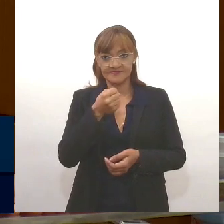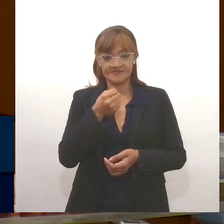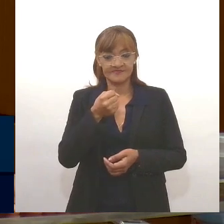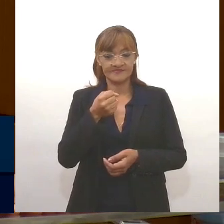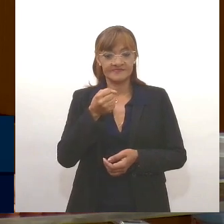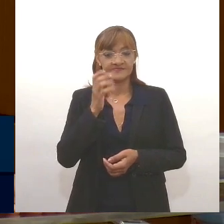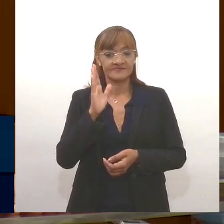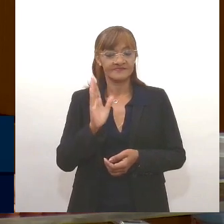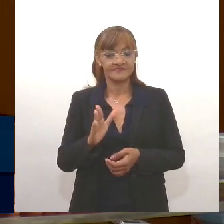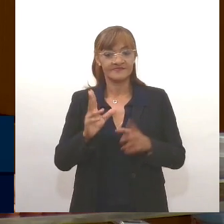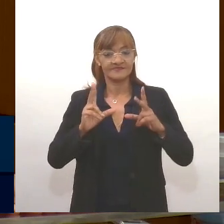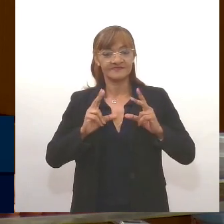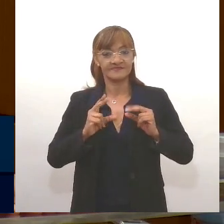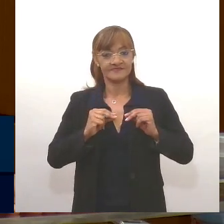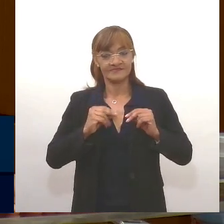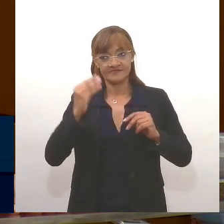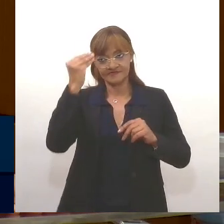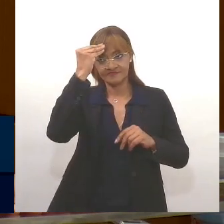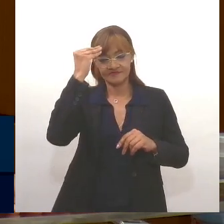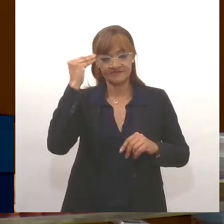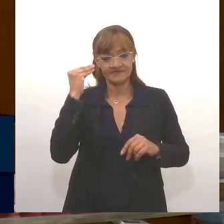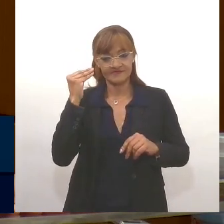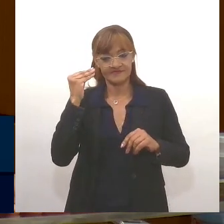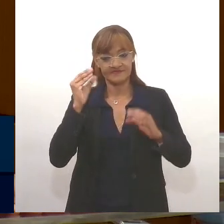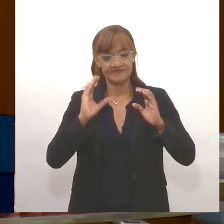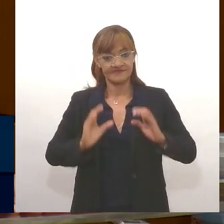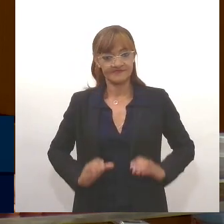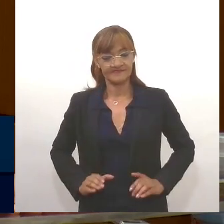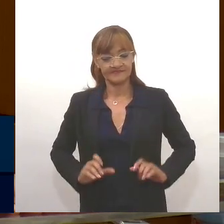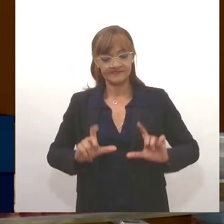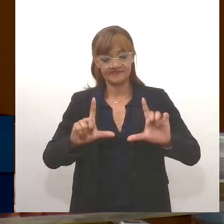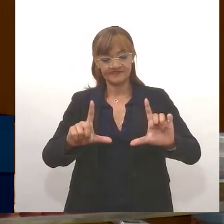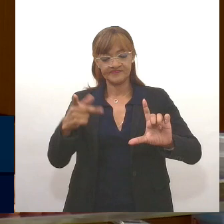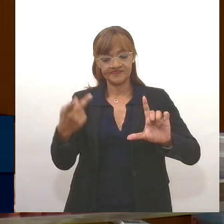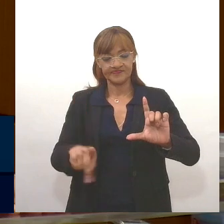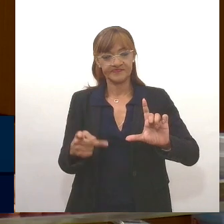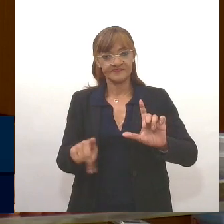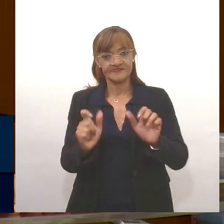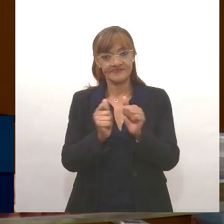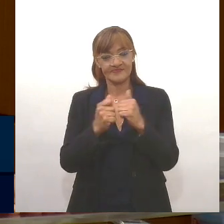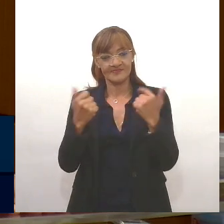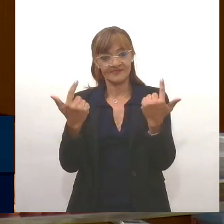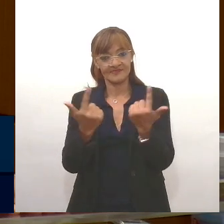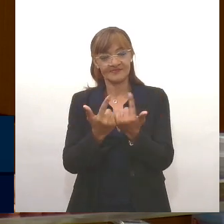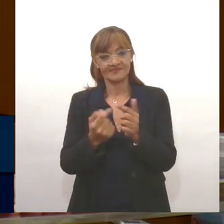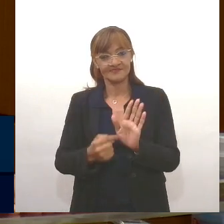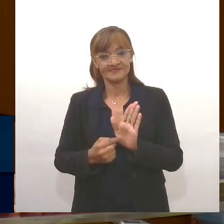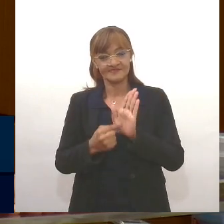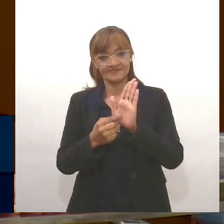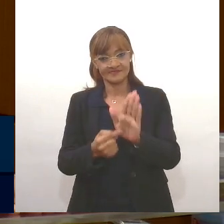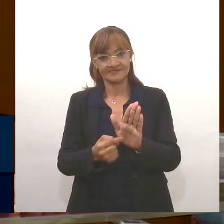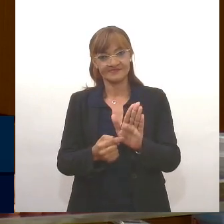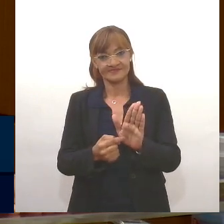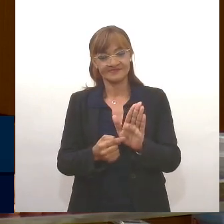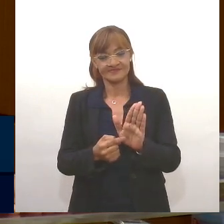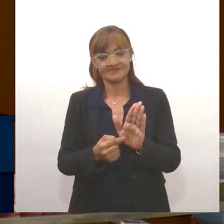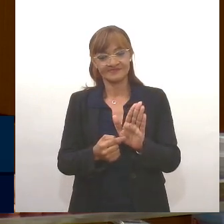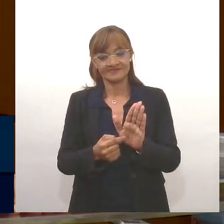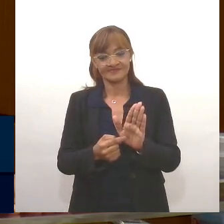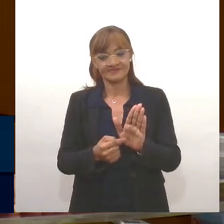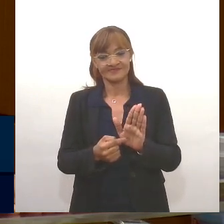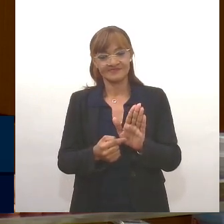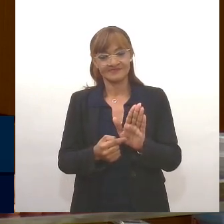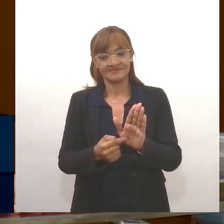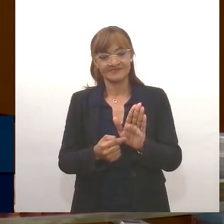cidadania sergipana nesse Plenário mostrando a representatividade que a